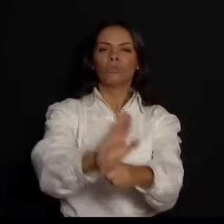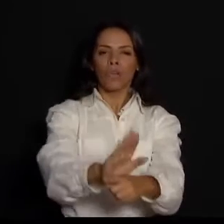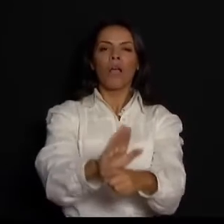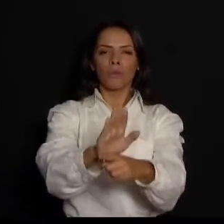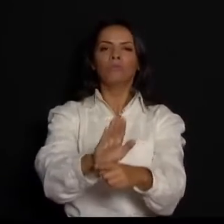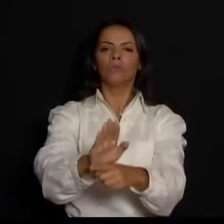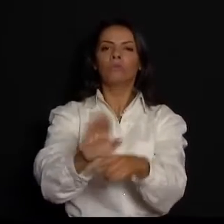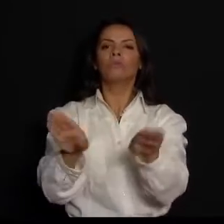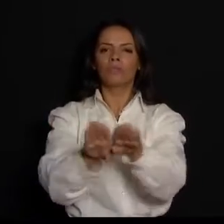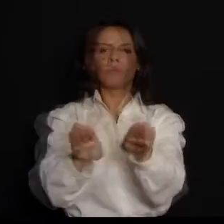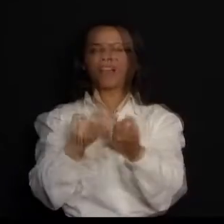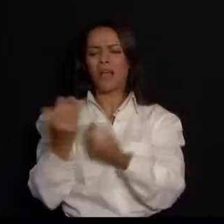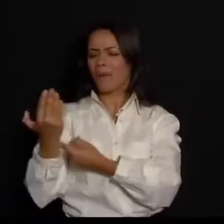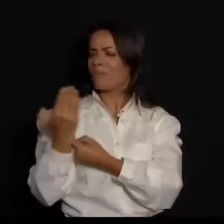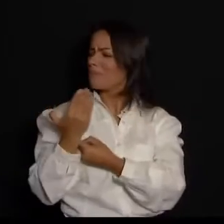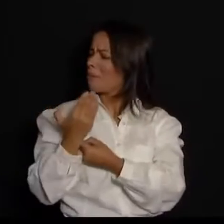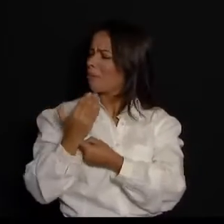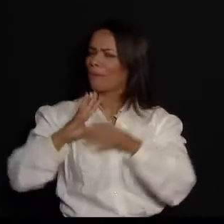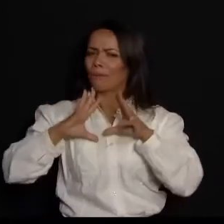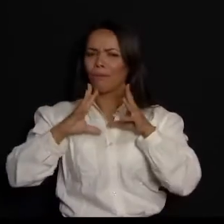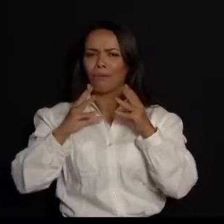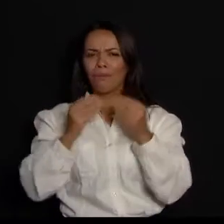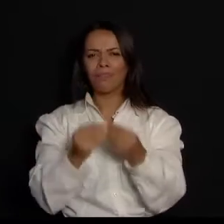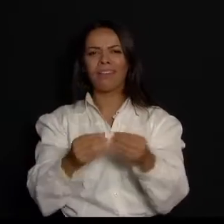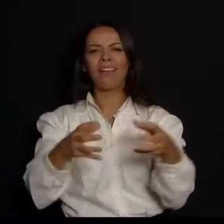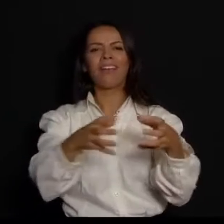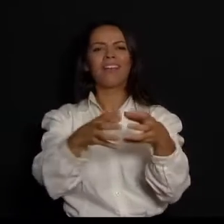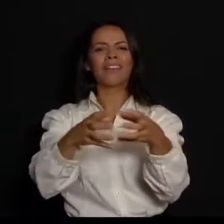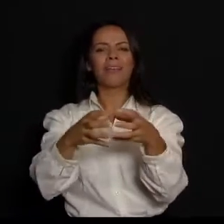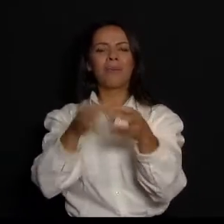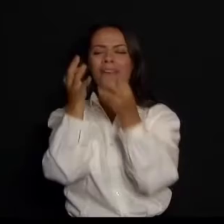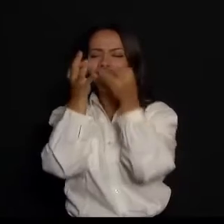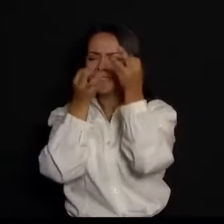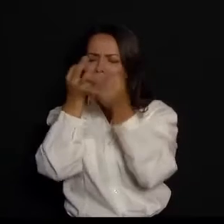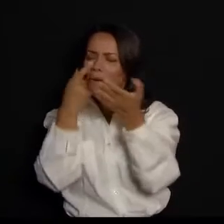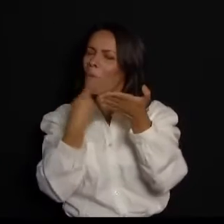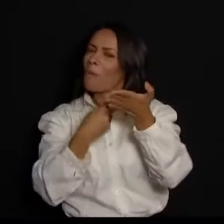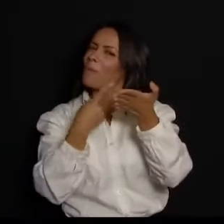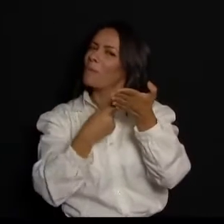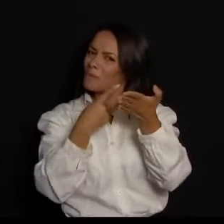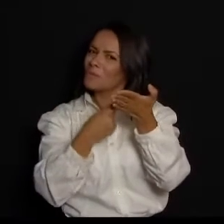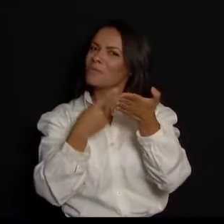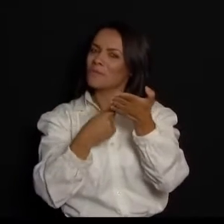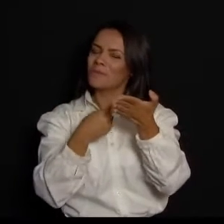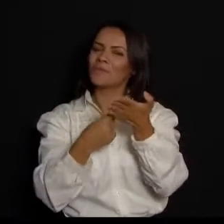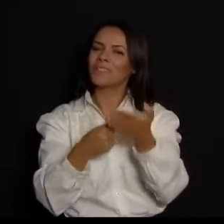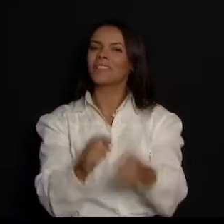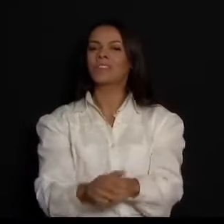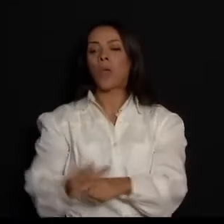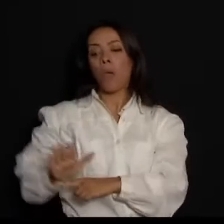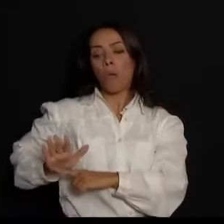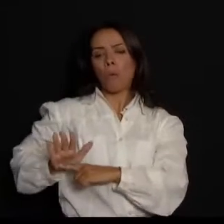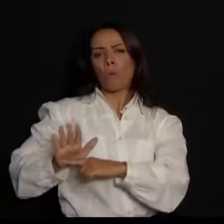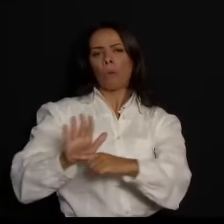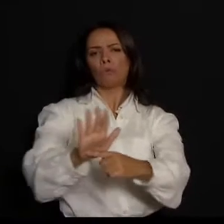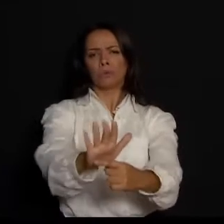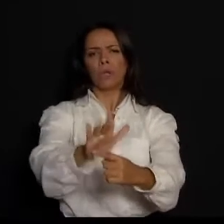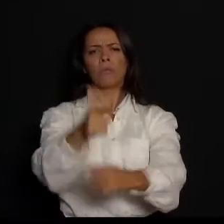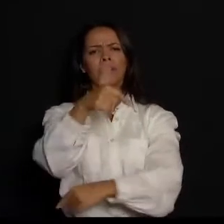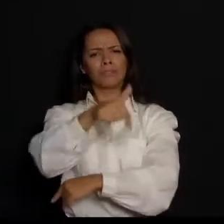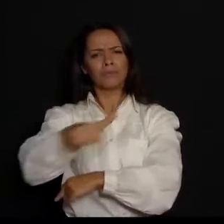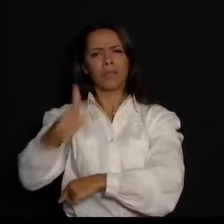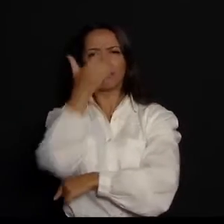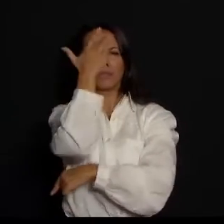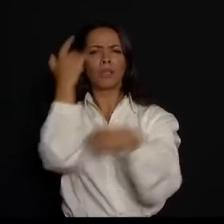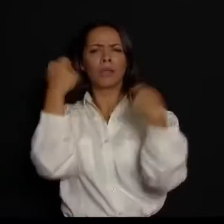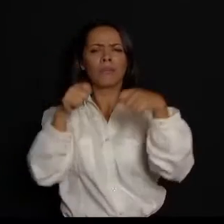comunidades, fizemos trabalhos voluntários. Obrigado, equipe Unipar, pela paixão e comprometimento. Nós mostramos mais uma vez que aqueles que precisam